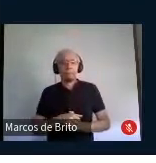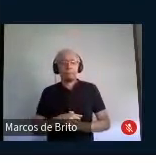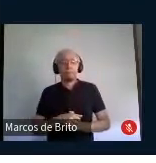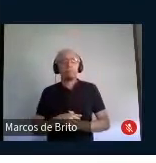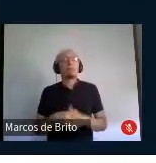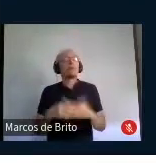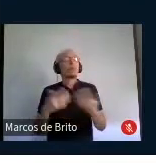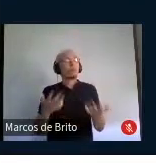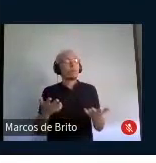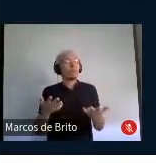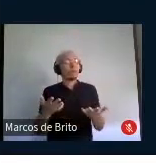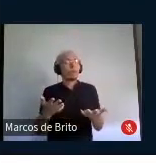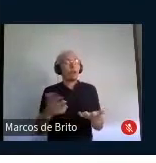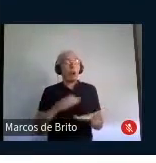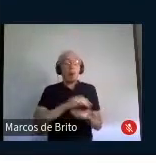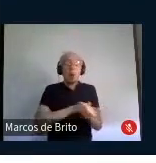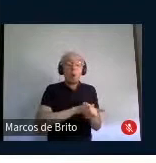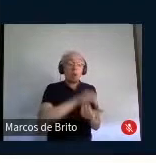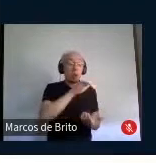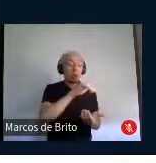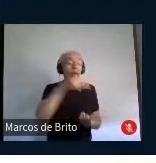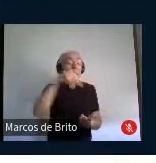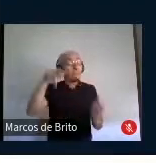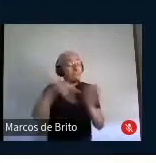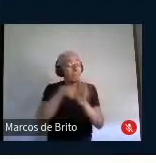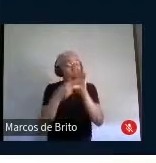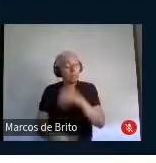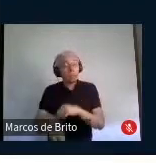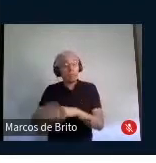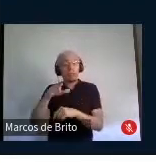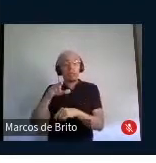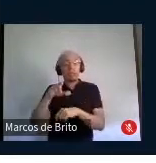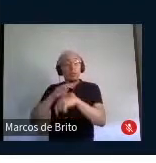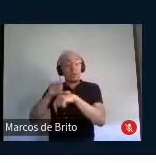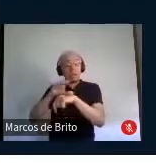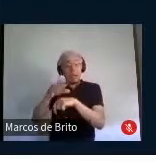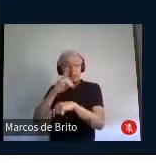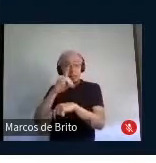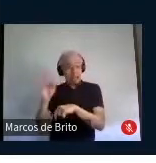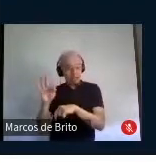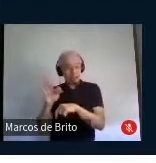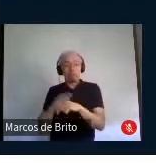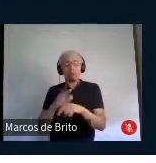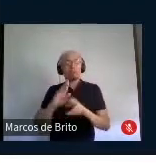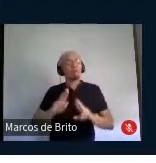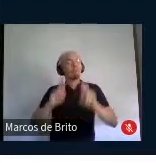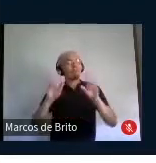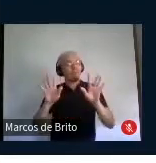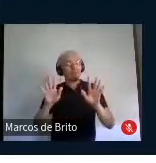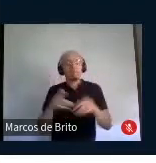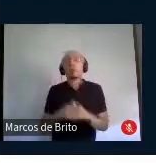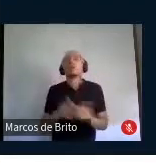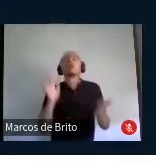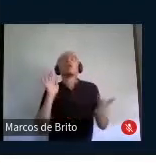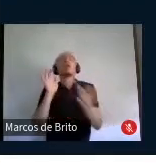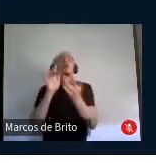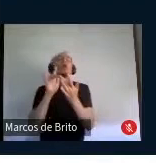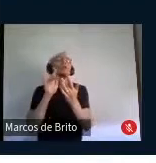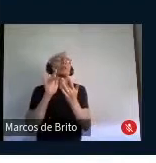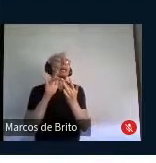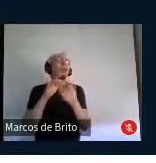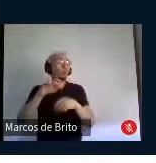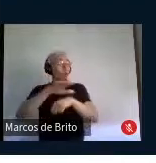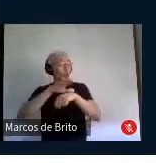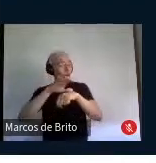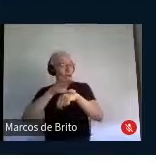A composição do corpus do CAIS DF, ela aconteceu um pouco diferente. Quando nós entramos em contato com esse